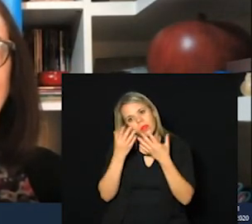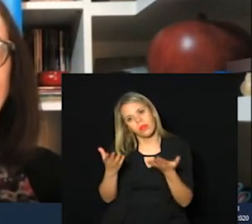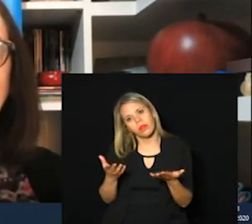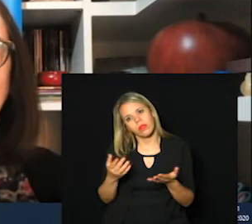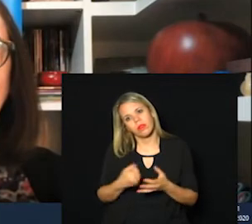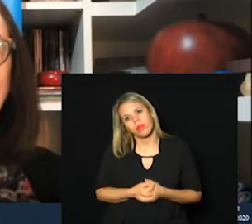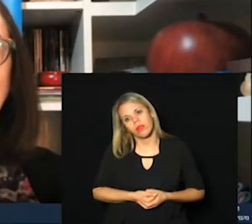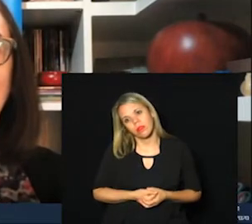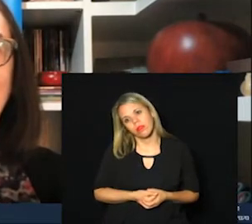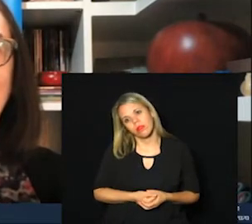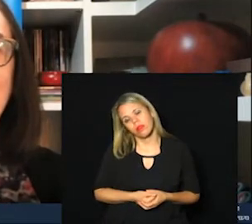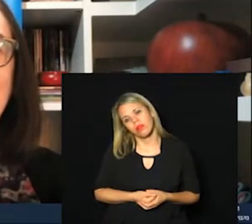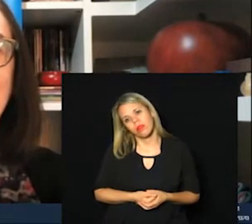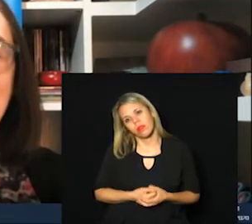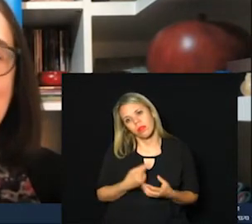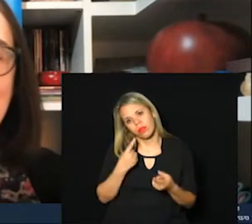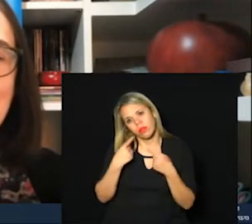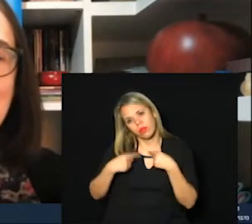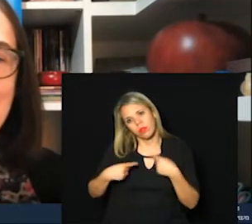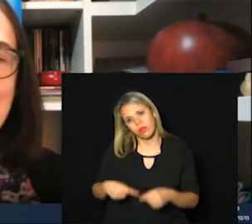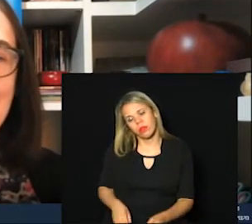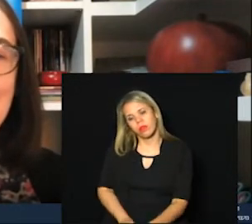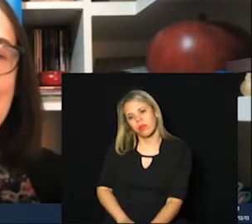para essa discussão.